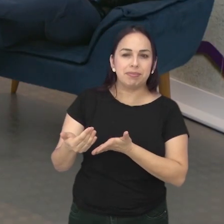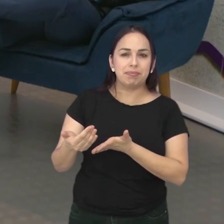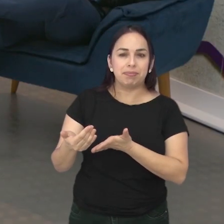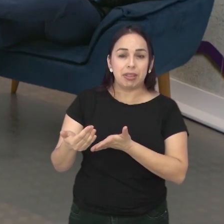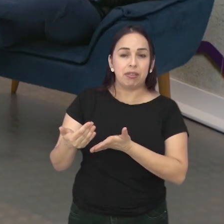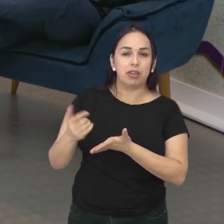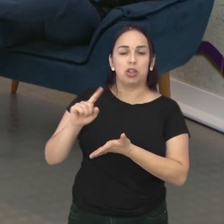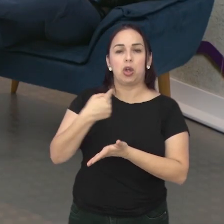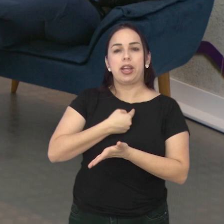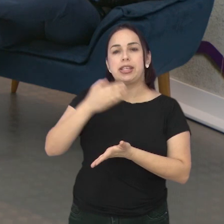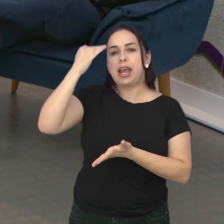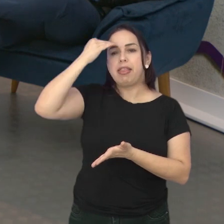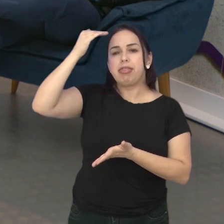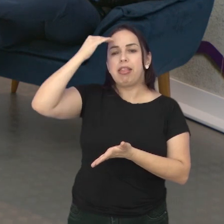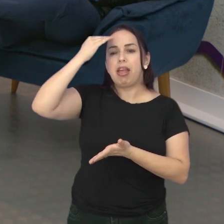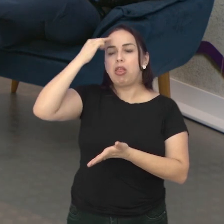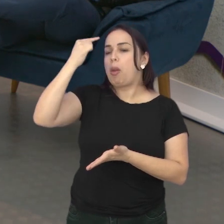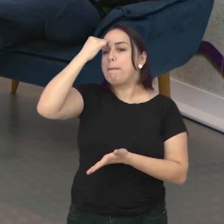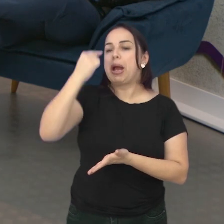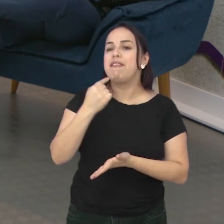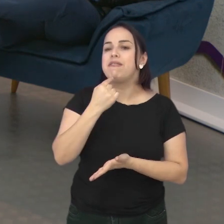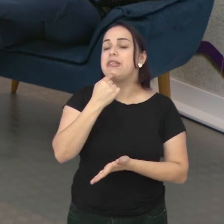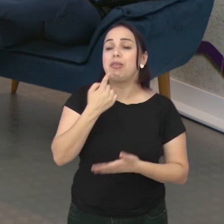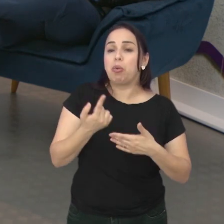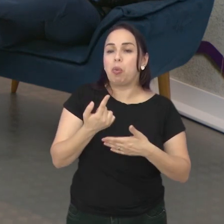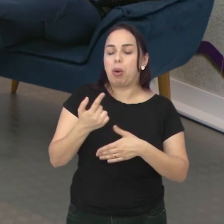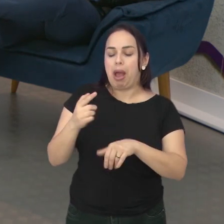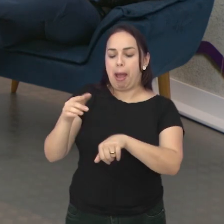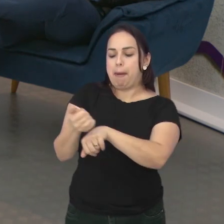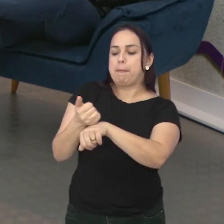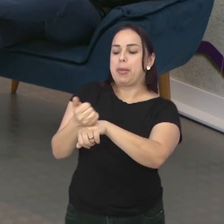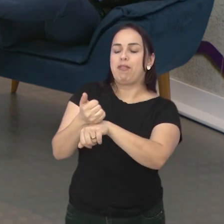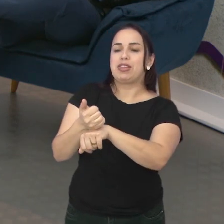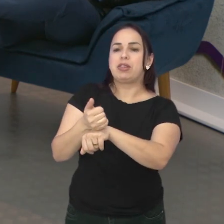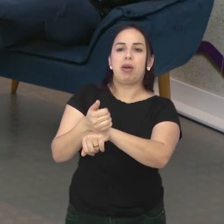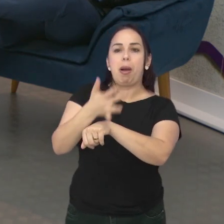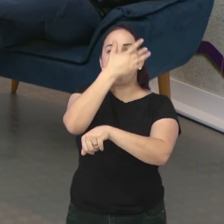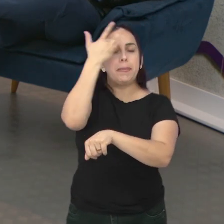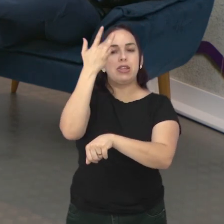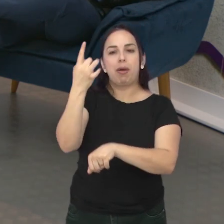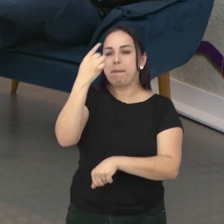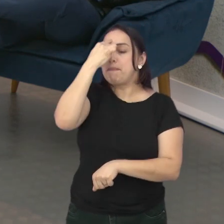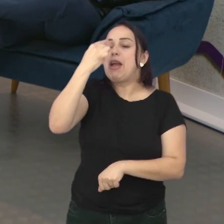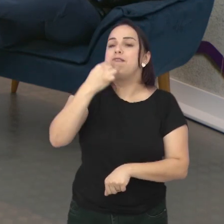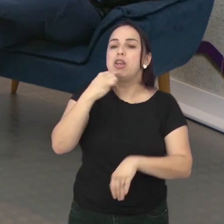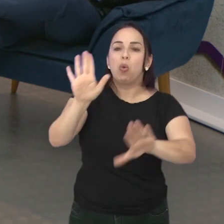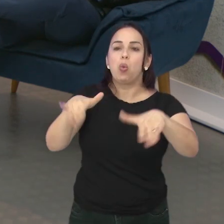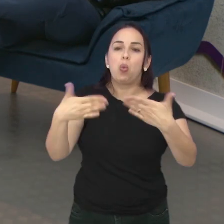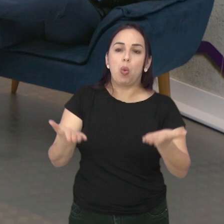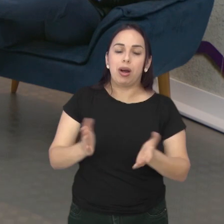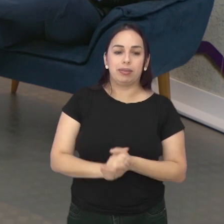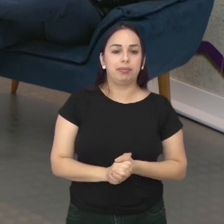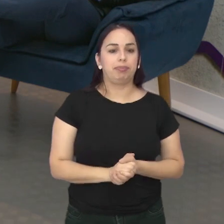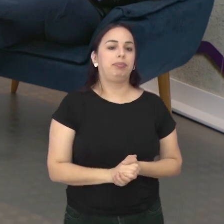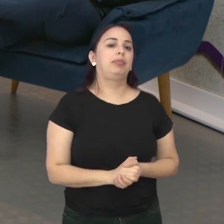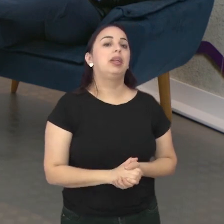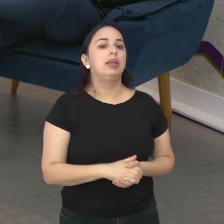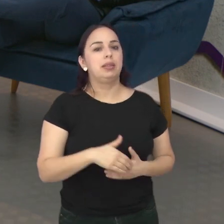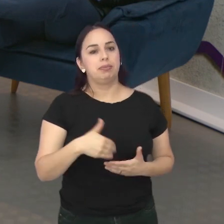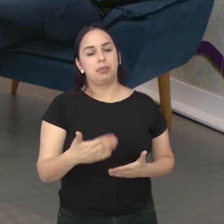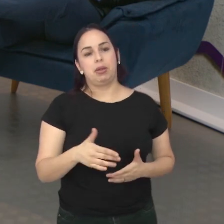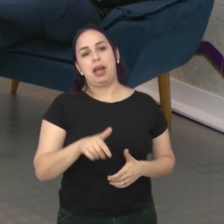Karen, vamos entender um pouquinho do perfil desse profissional e para a profissão de